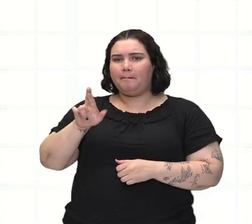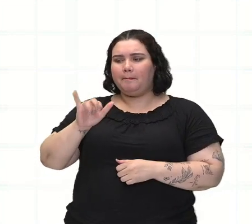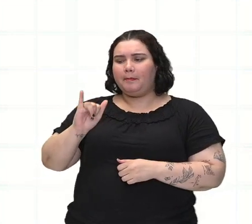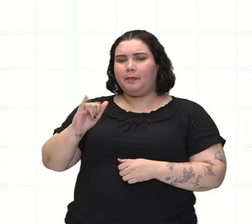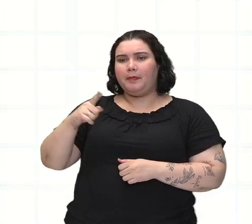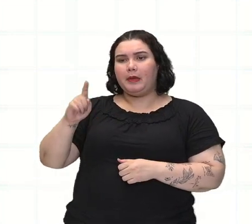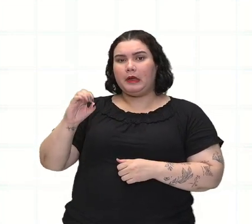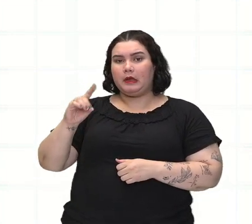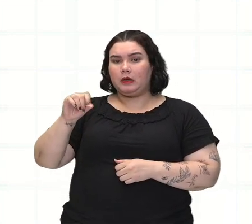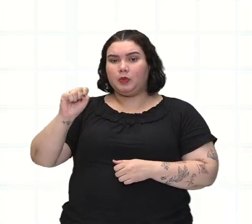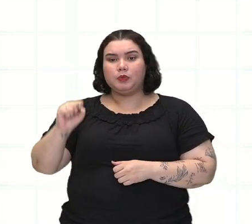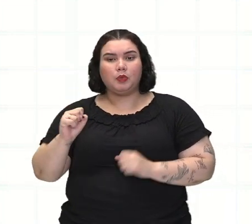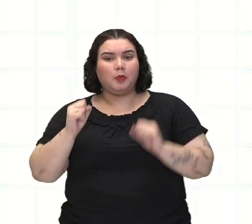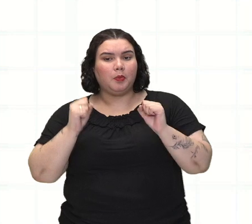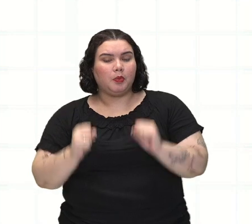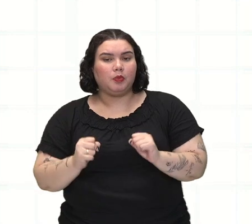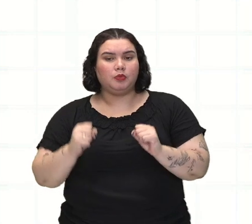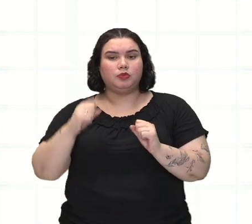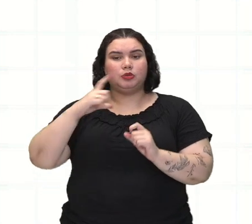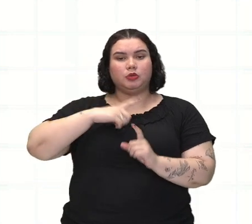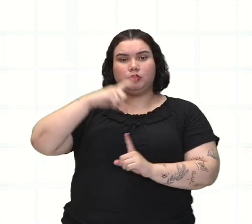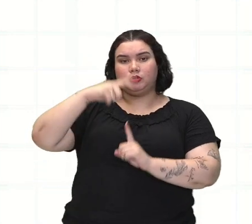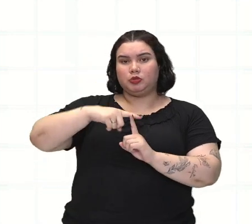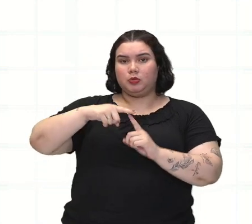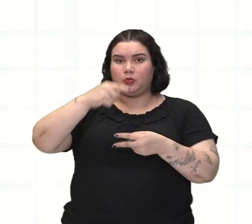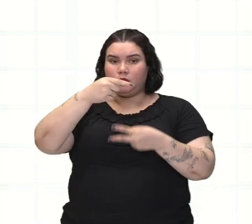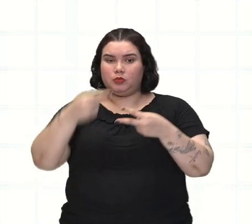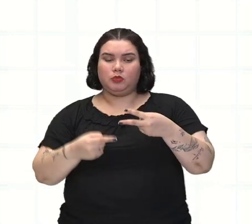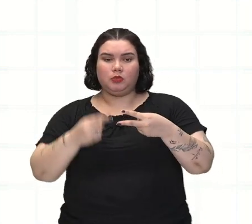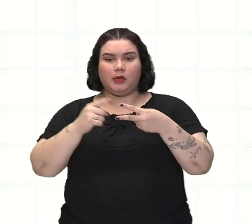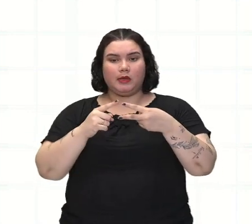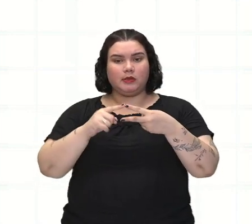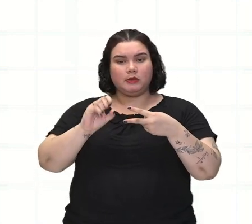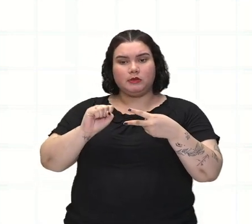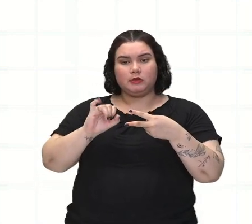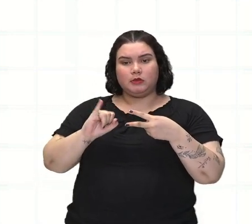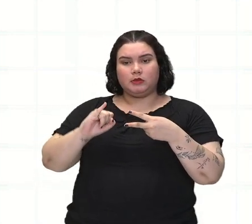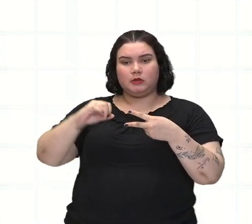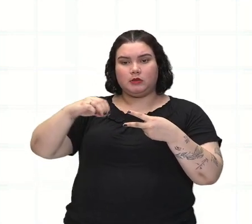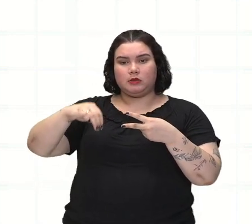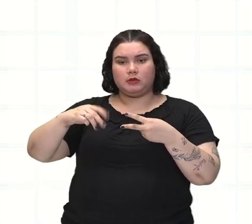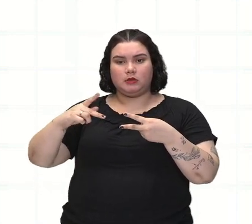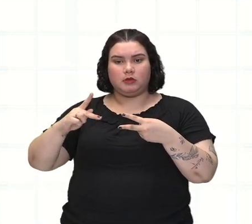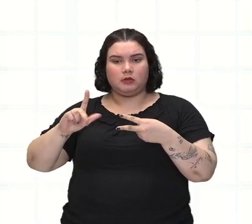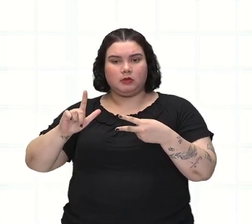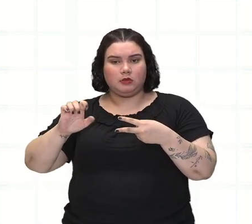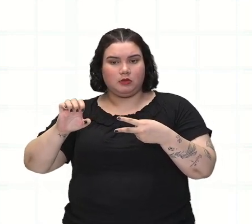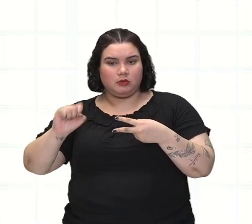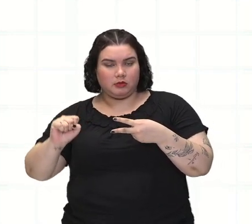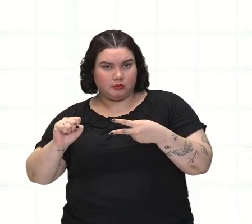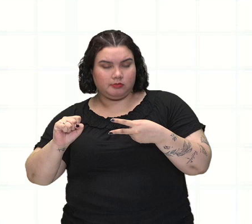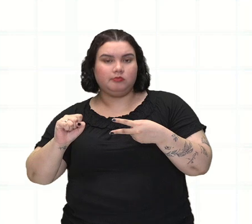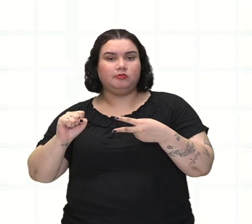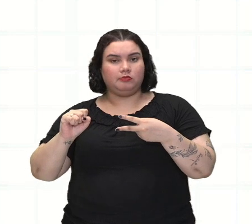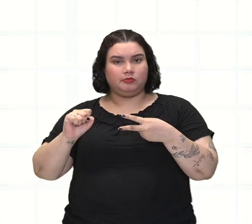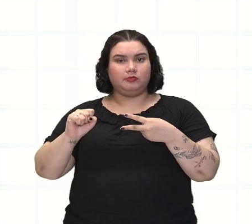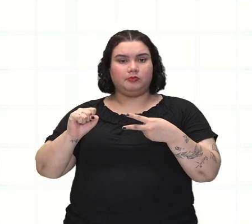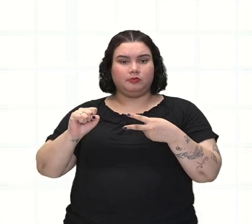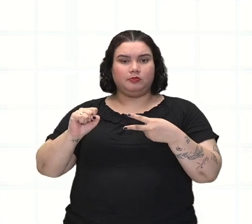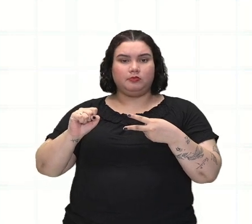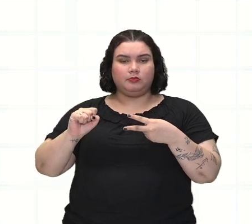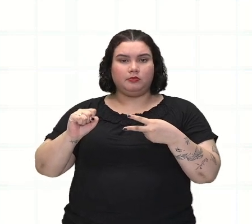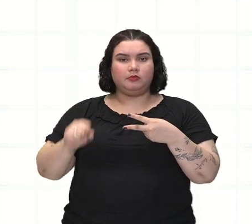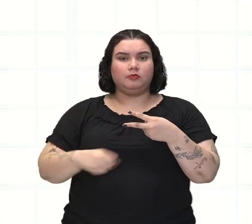podem ser período simples, certo? O período ele pode ser